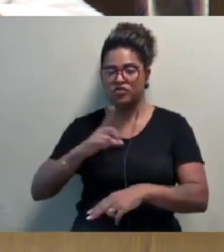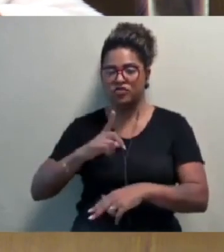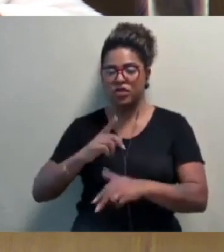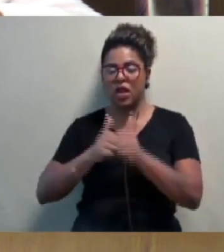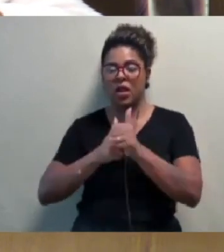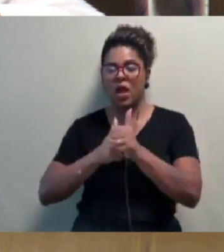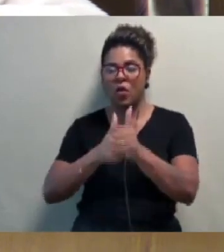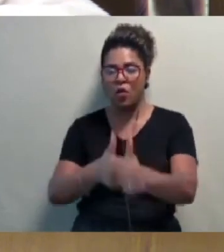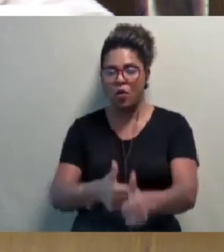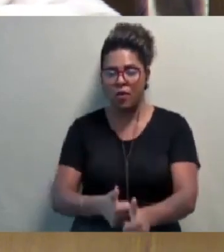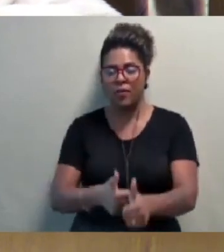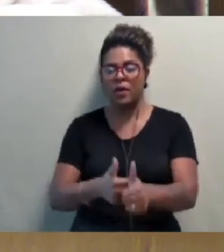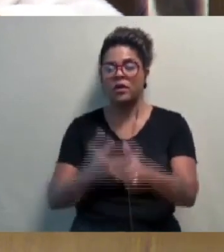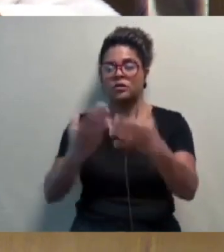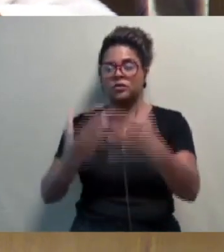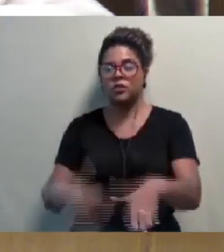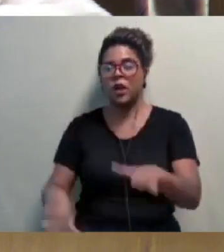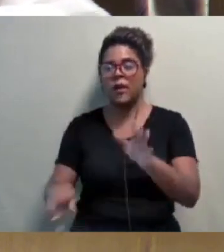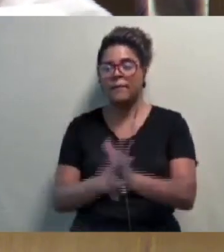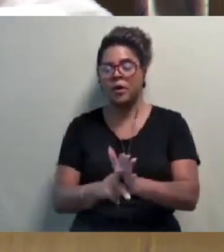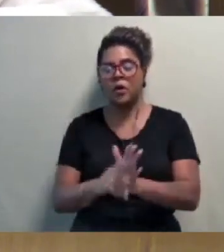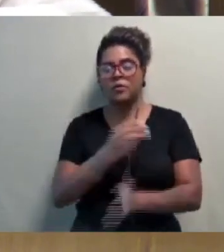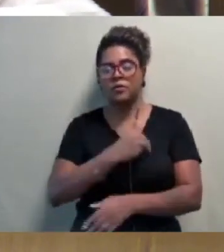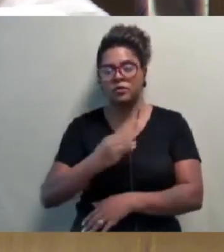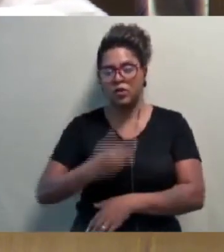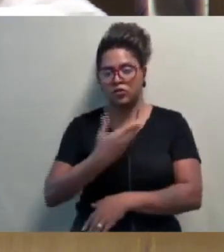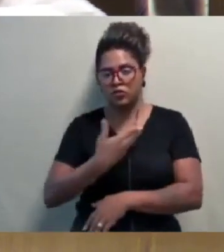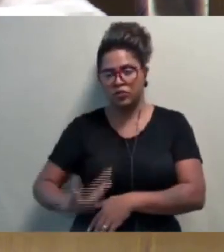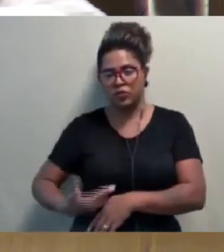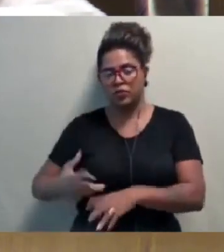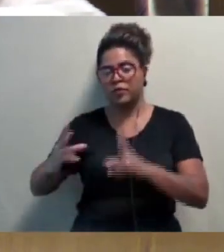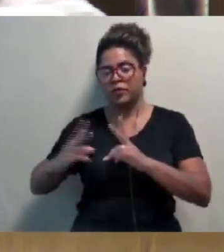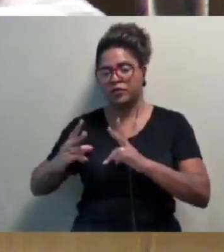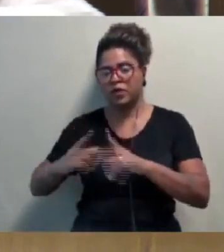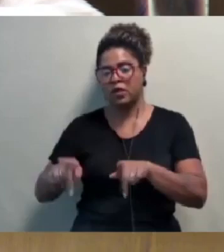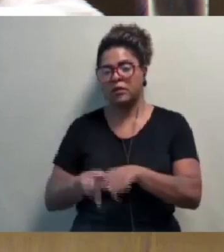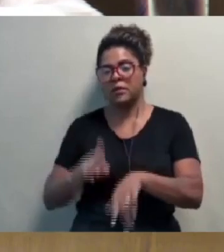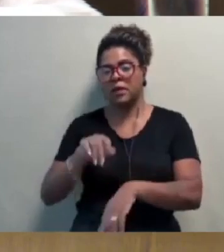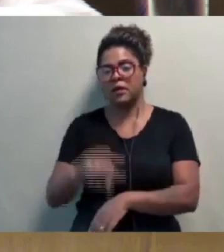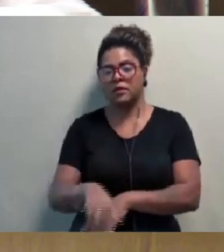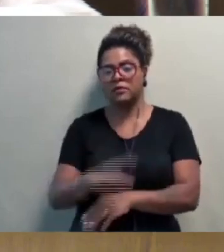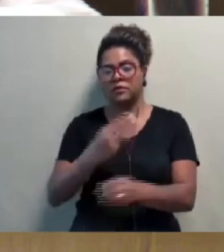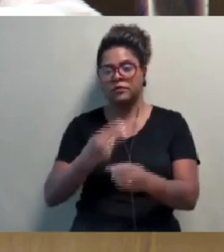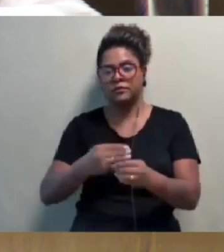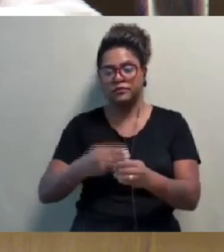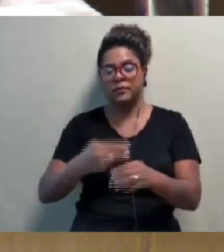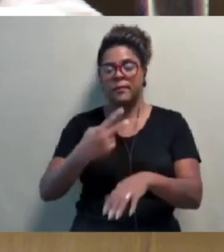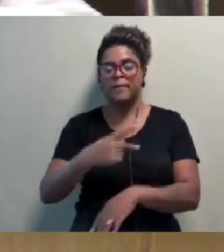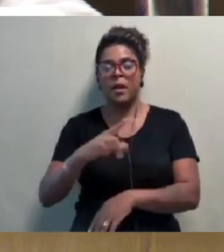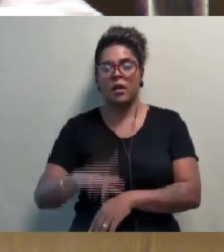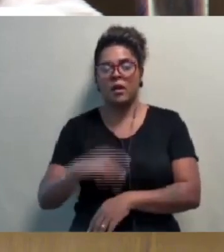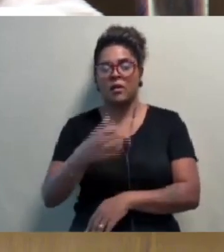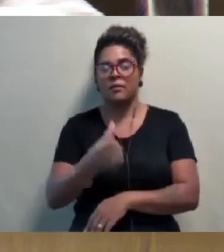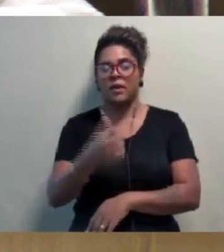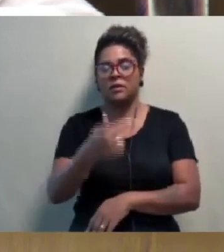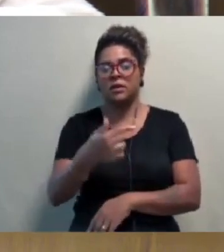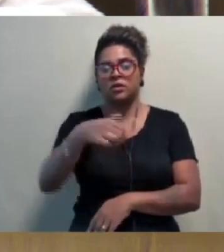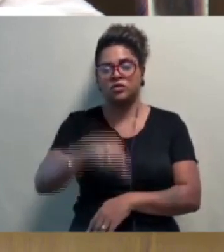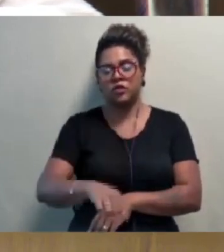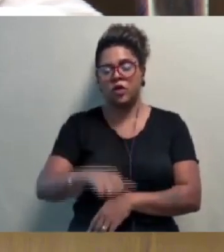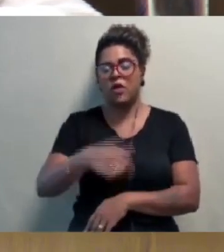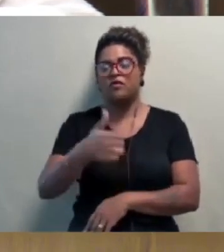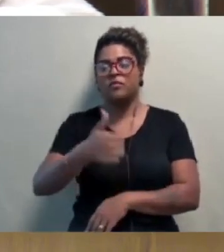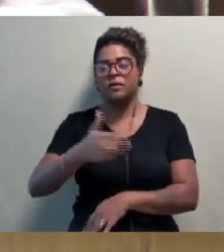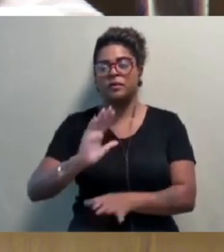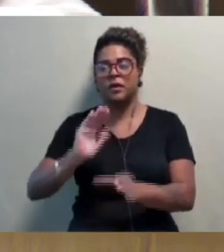em estabelecimentos de saúde públicos e privados do município. Projeto de lei 679 de 2023, primeiro turno, vereador